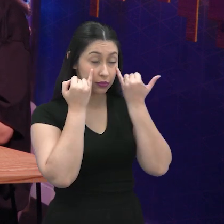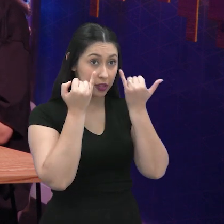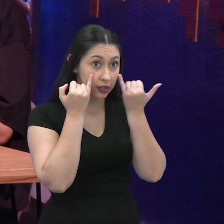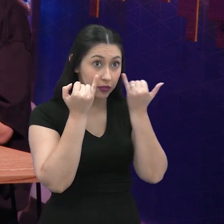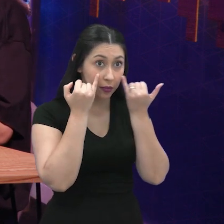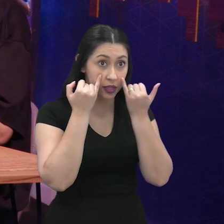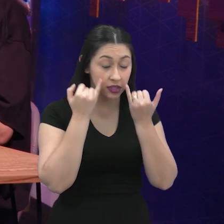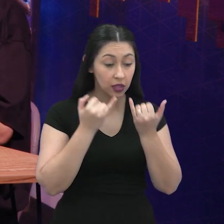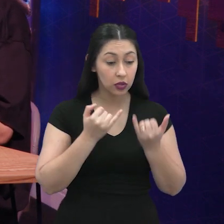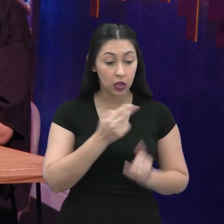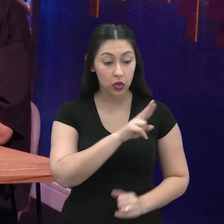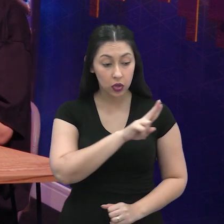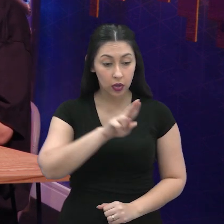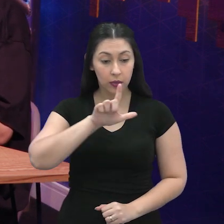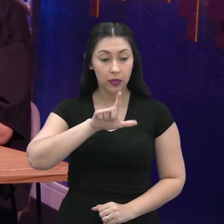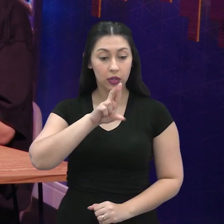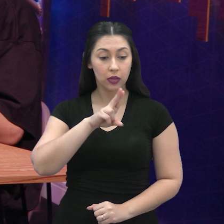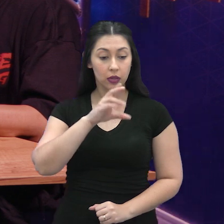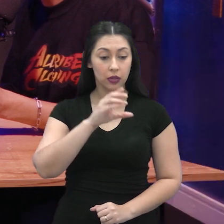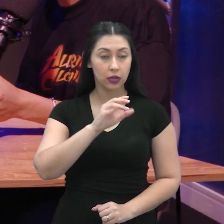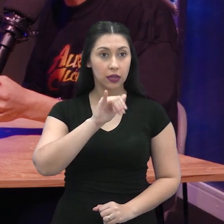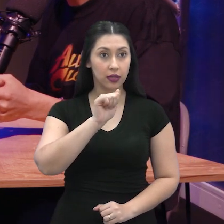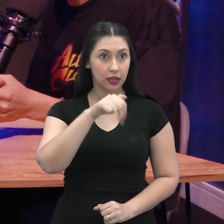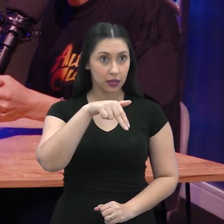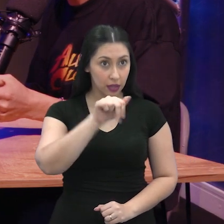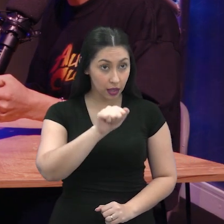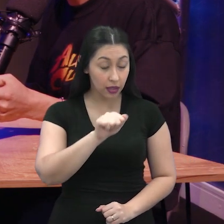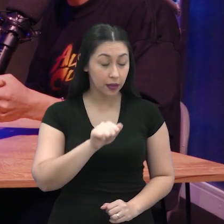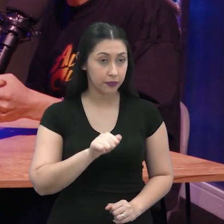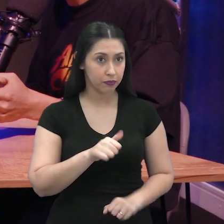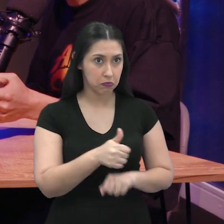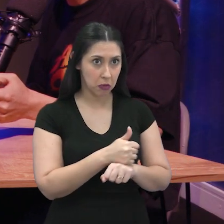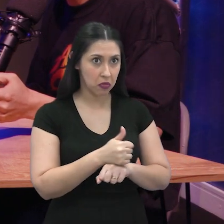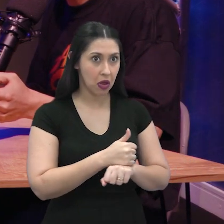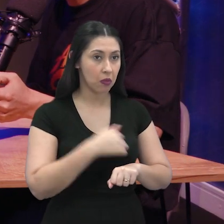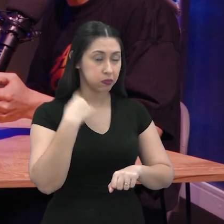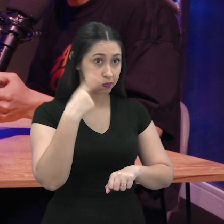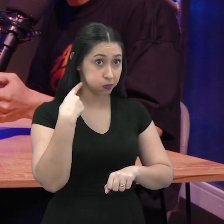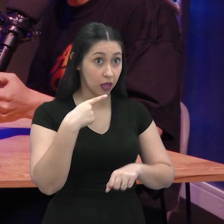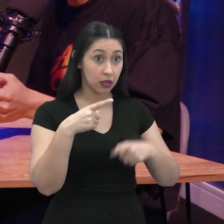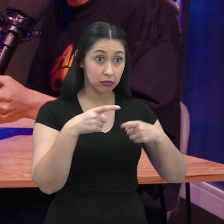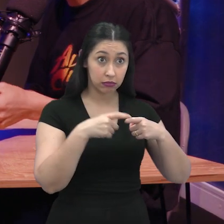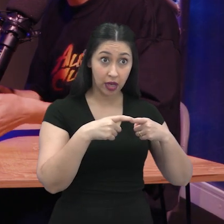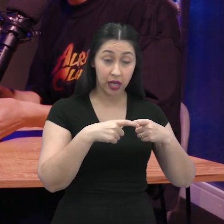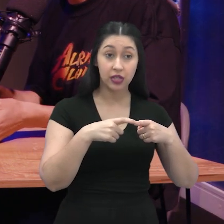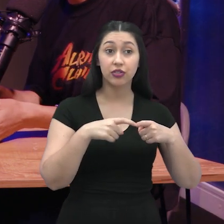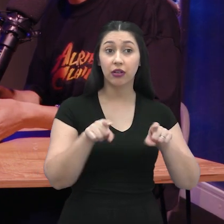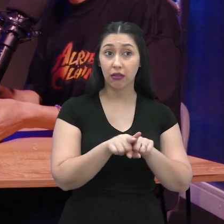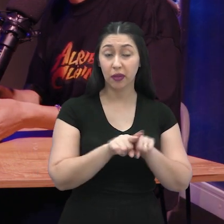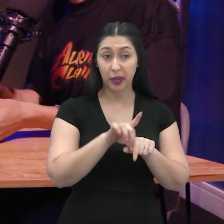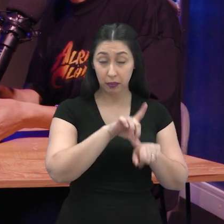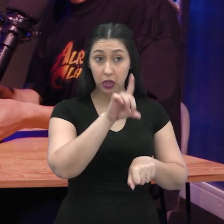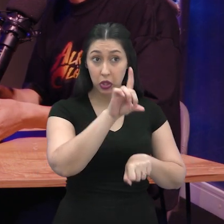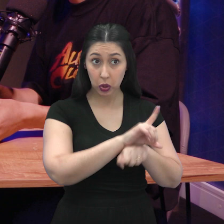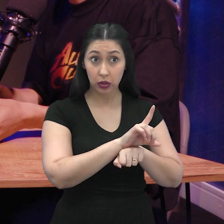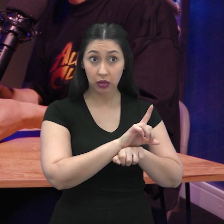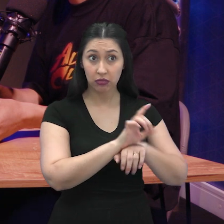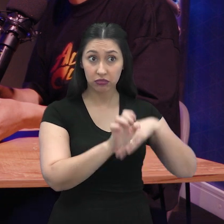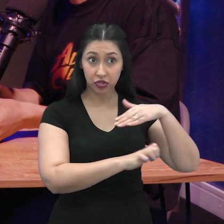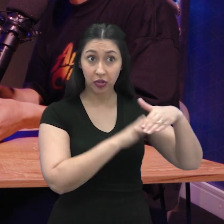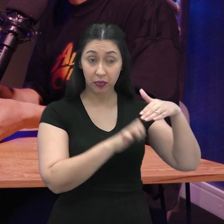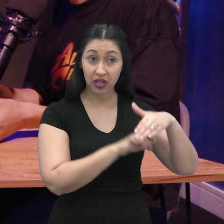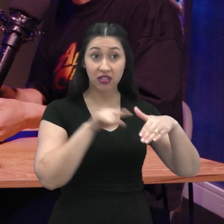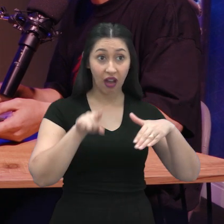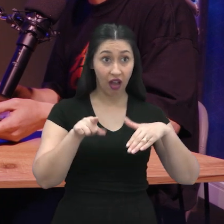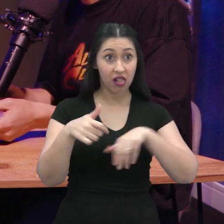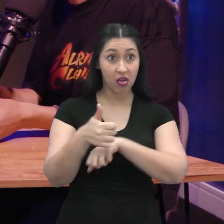gente tem aqui essa informação, né, da Luciana Veloso Baruch. Ela é advogada, médica, administradora de empresa que